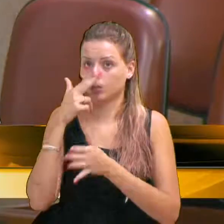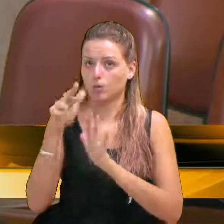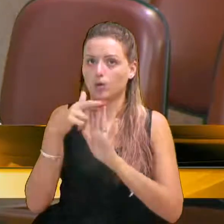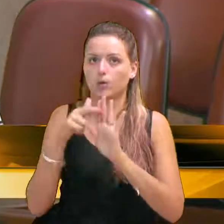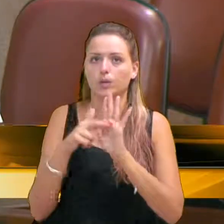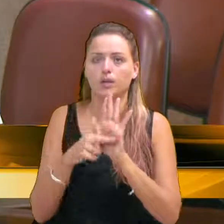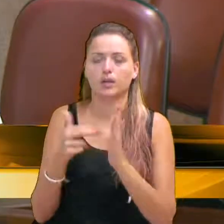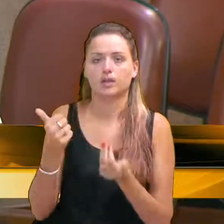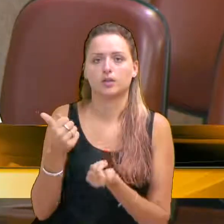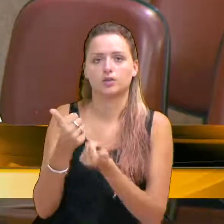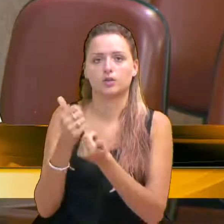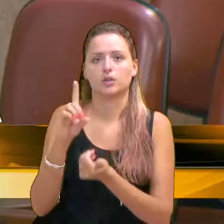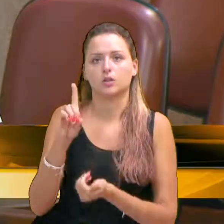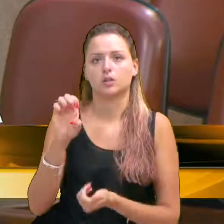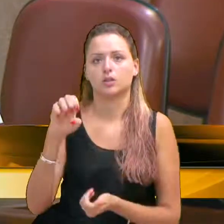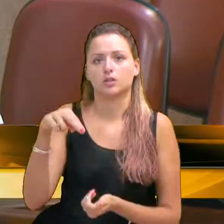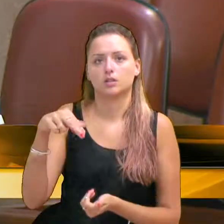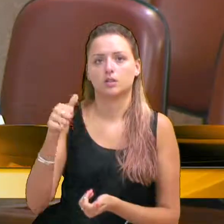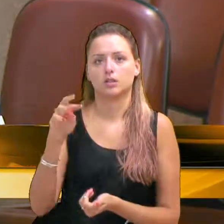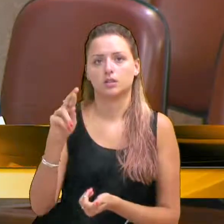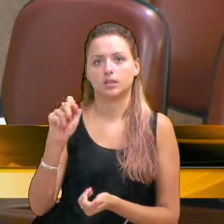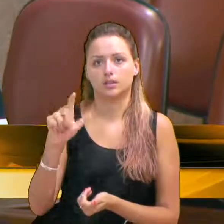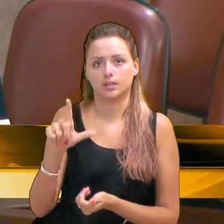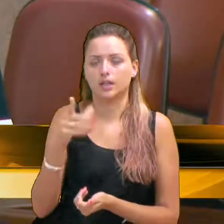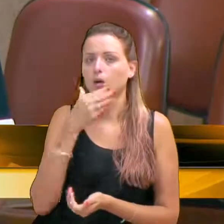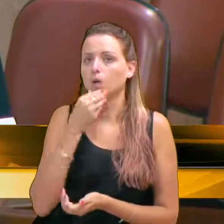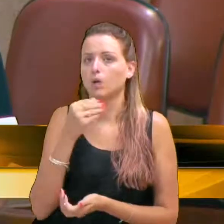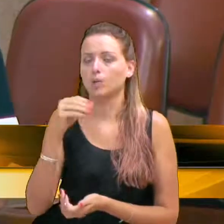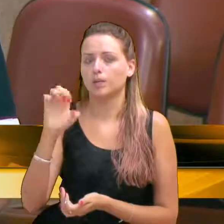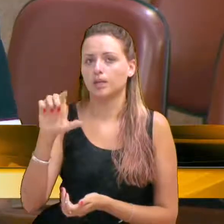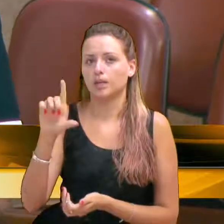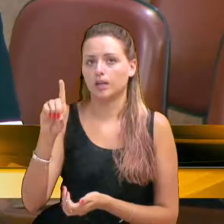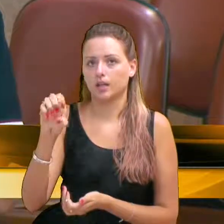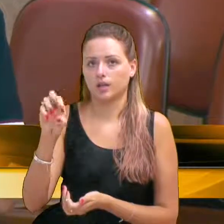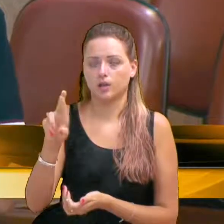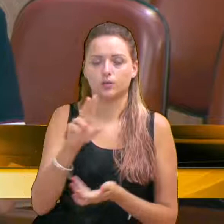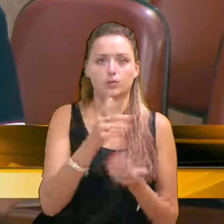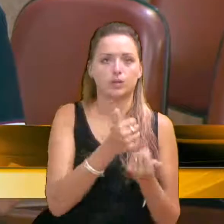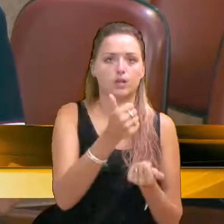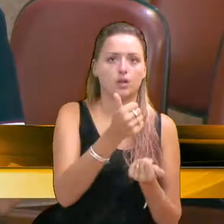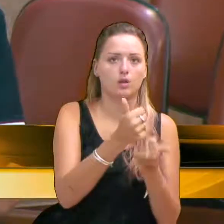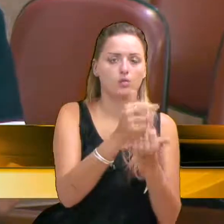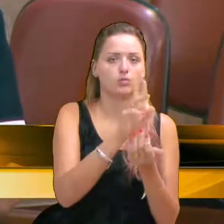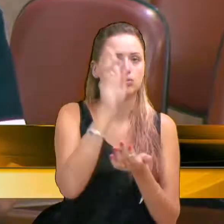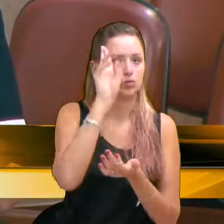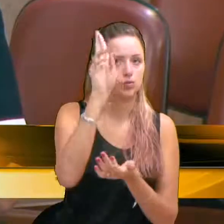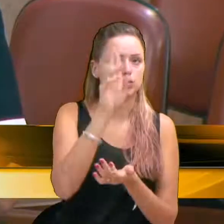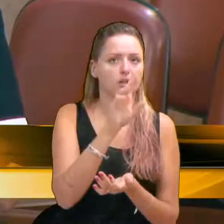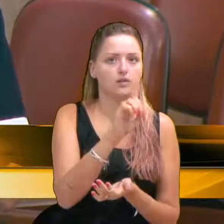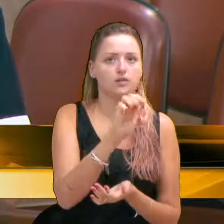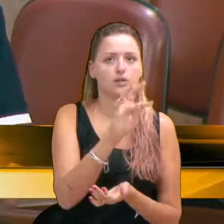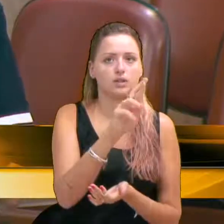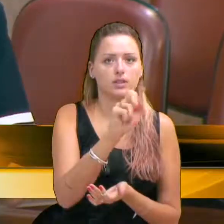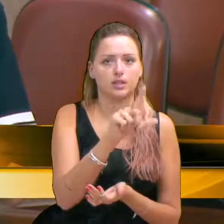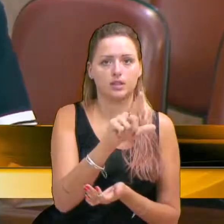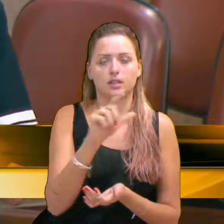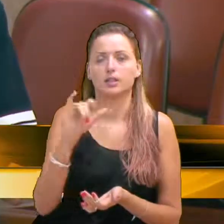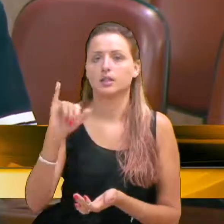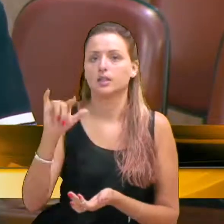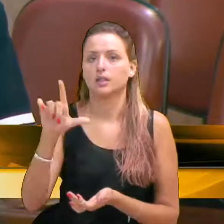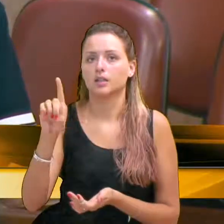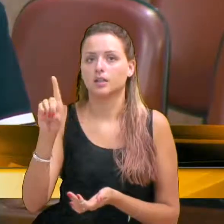ao diretor do Denatran, senhor Elmer Coelho Vicente, ao diretor do Detran do Rio Grande do Sul, Lildo Mário